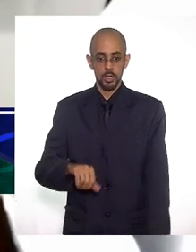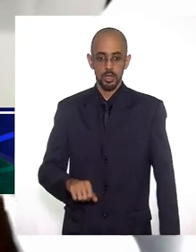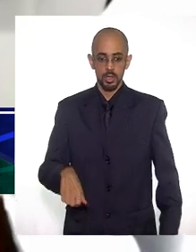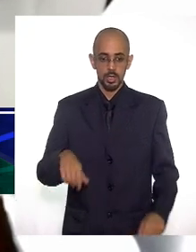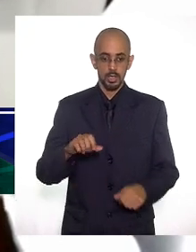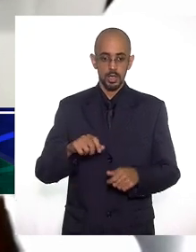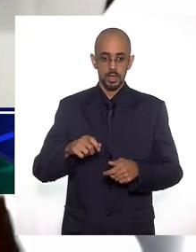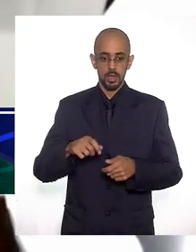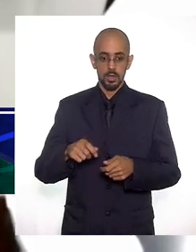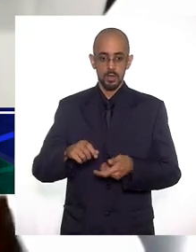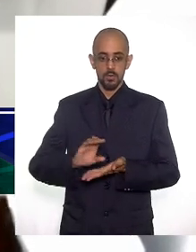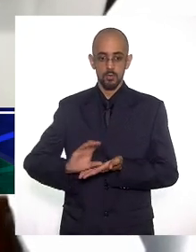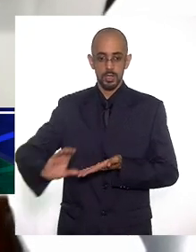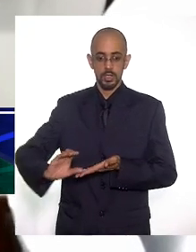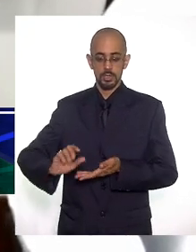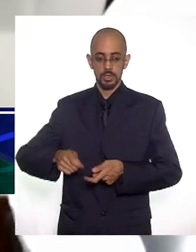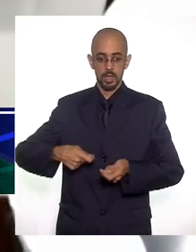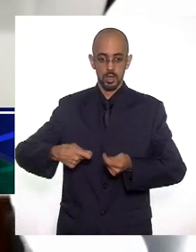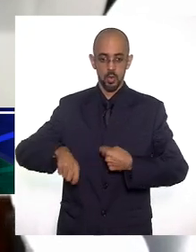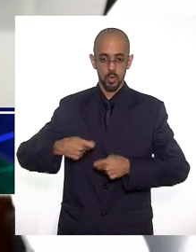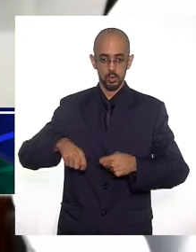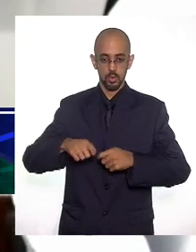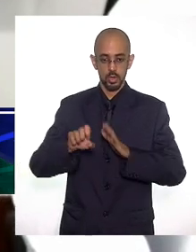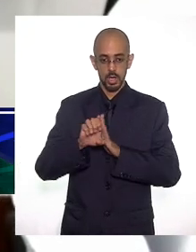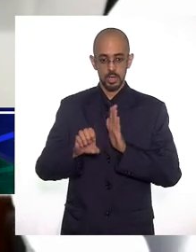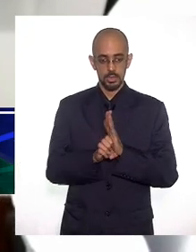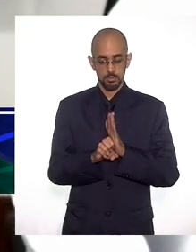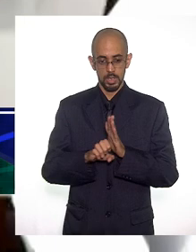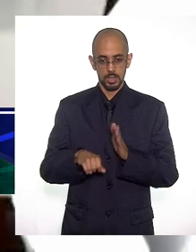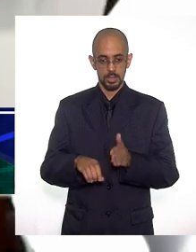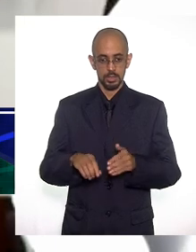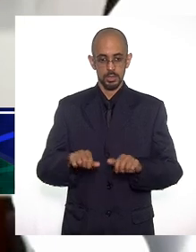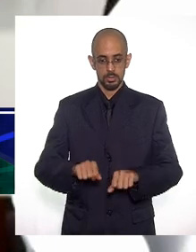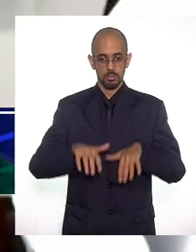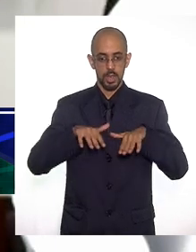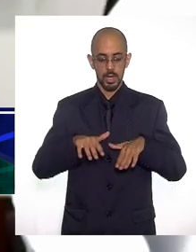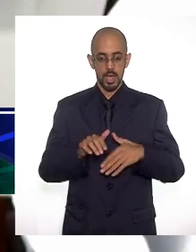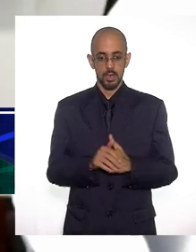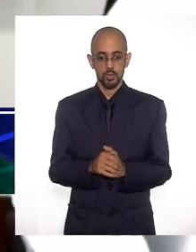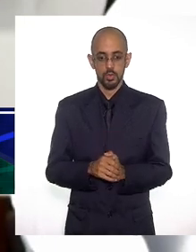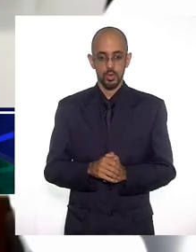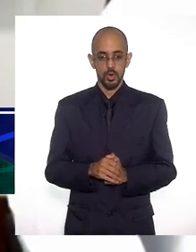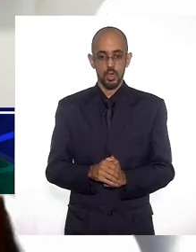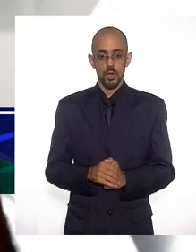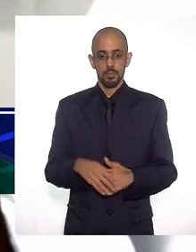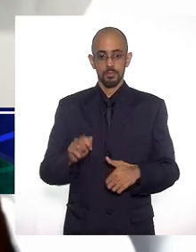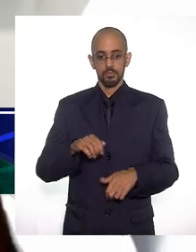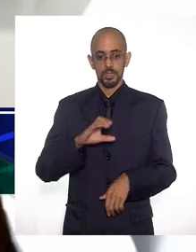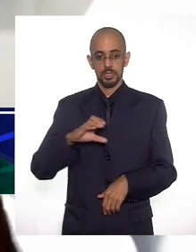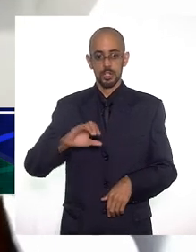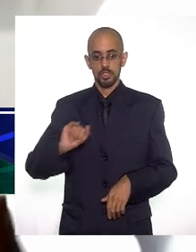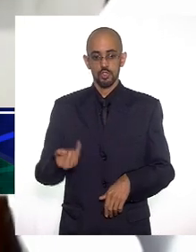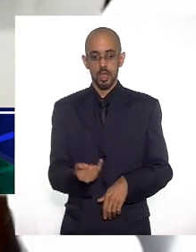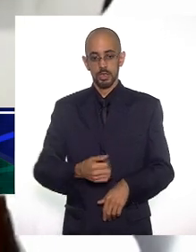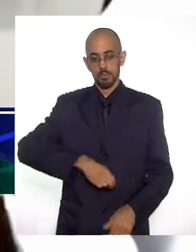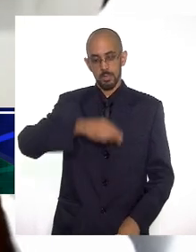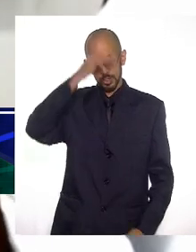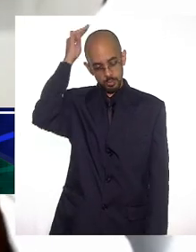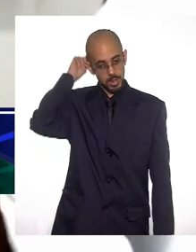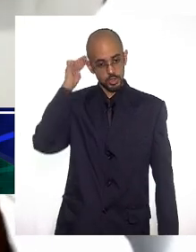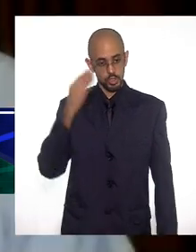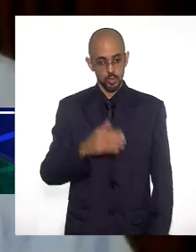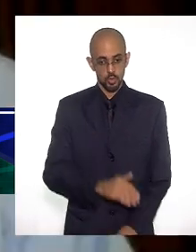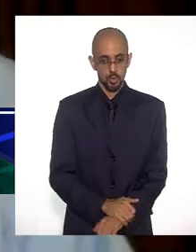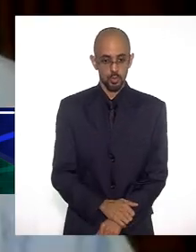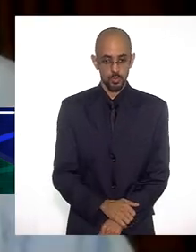controle, as emendas de plenário. Para emitir parecer pela Comissão de Constituição e Justiça, deputado Márcio Pacheco.